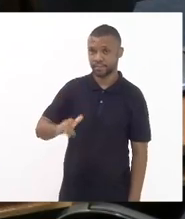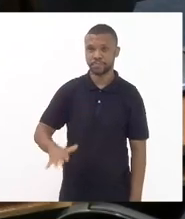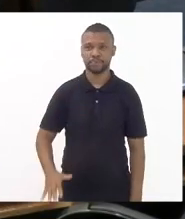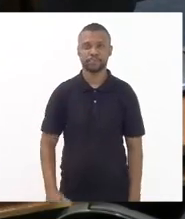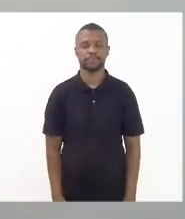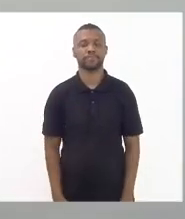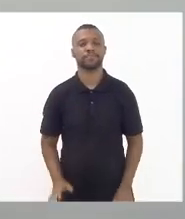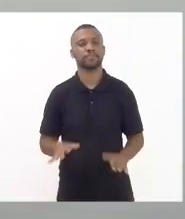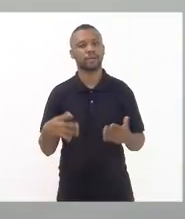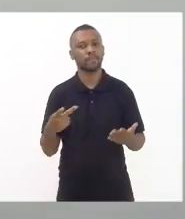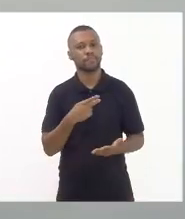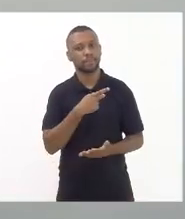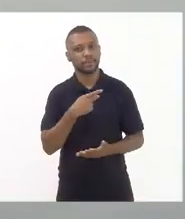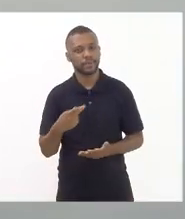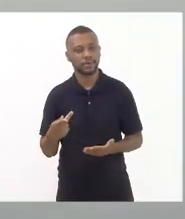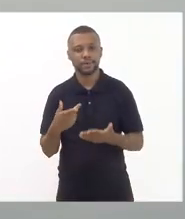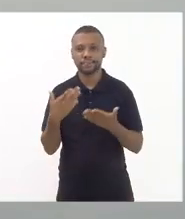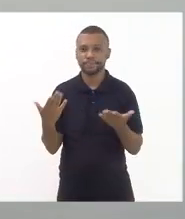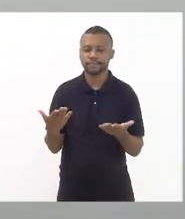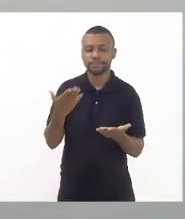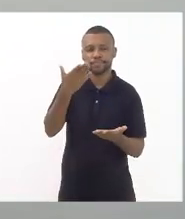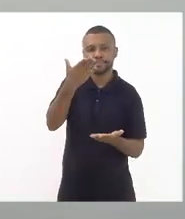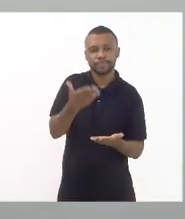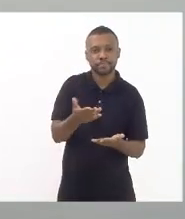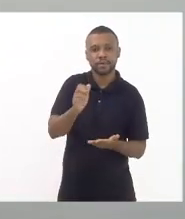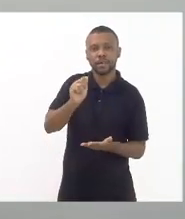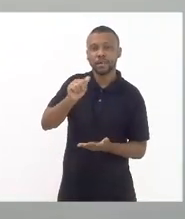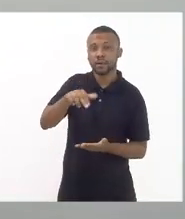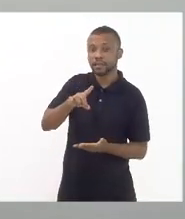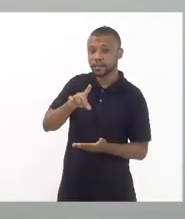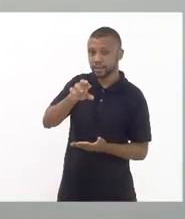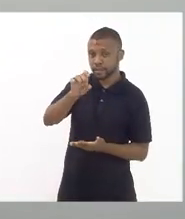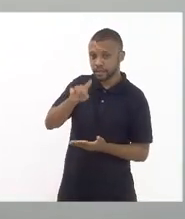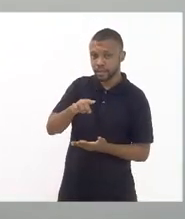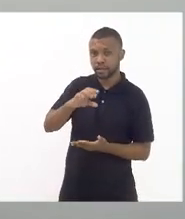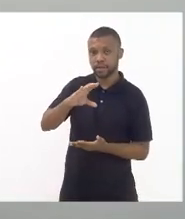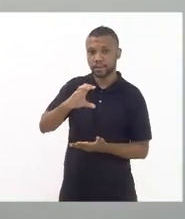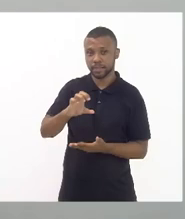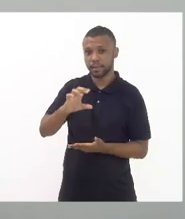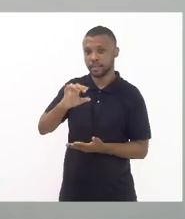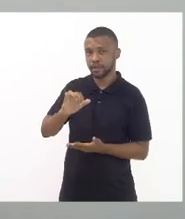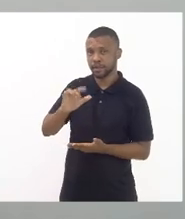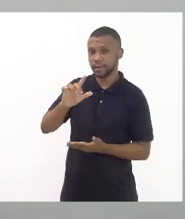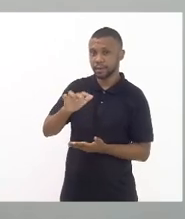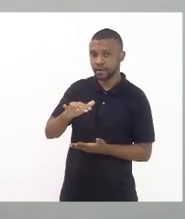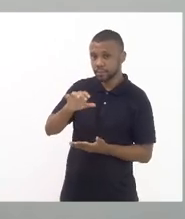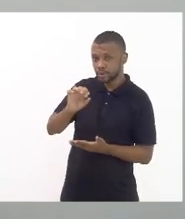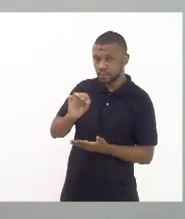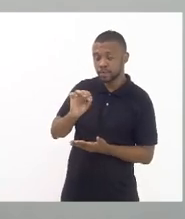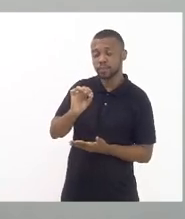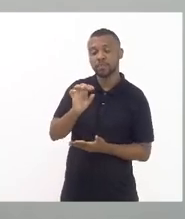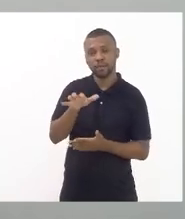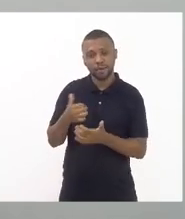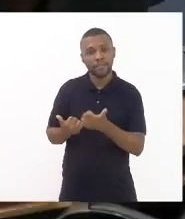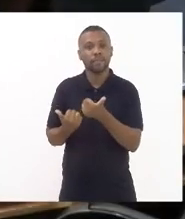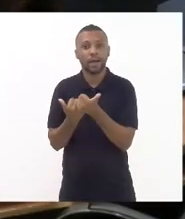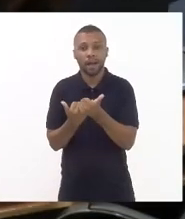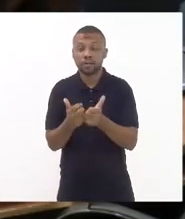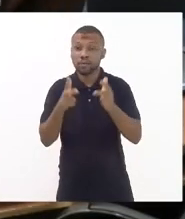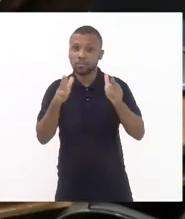Senhor presidente, André Siciliano, parecer favorável acompanhando o parecer da CCJ.